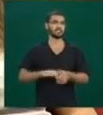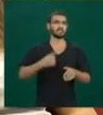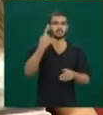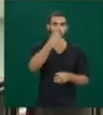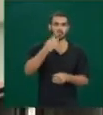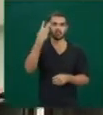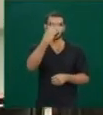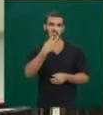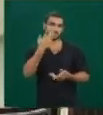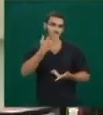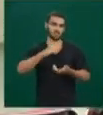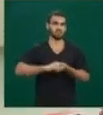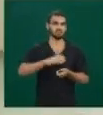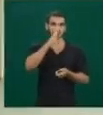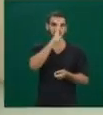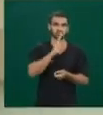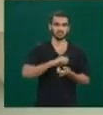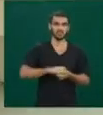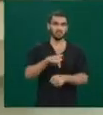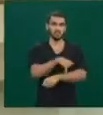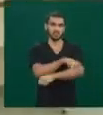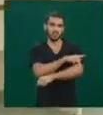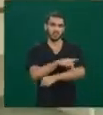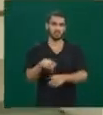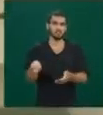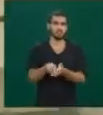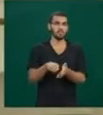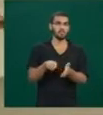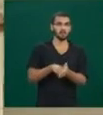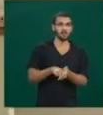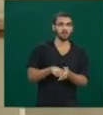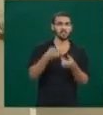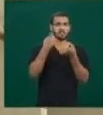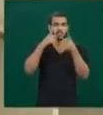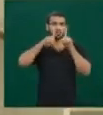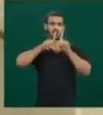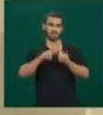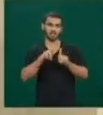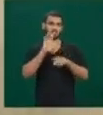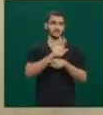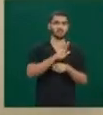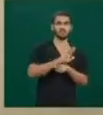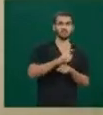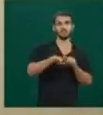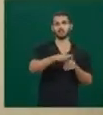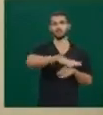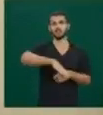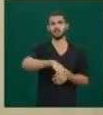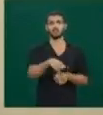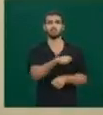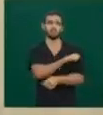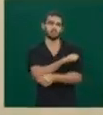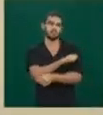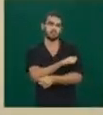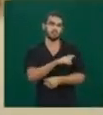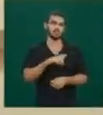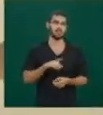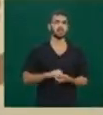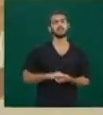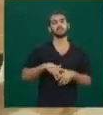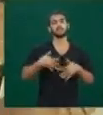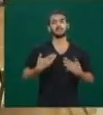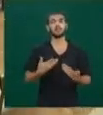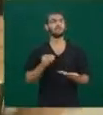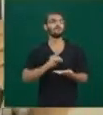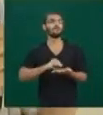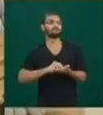de graça, segundo o pedagogo da Diretoria de Promoção de Igualdade e Apoio Educacional da Pró-Reitoria de Assistência Estudantil, a